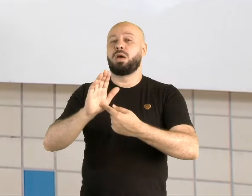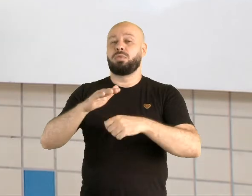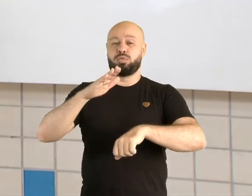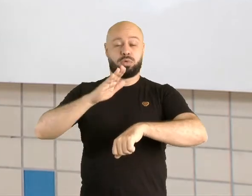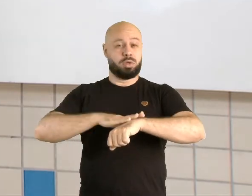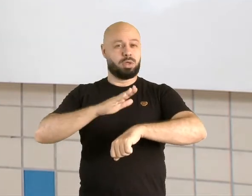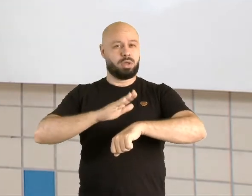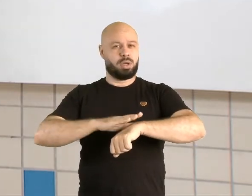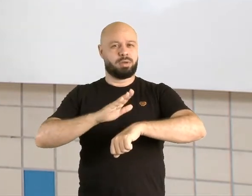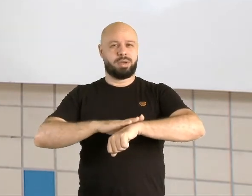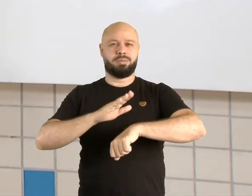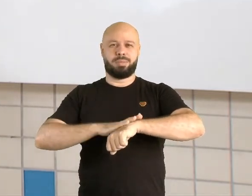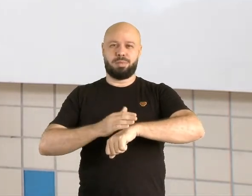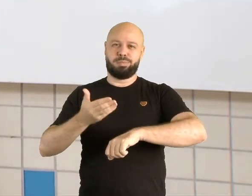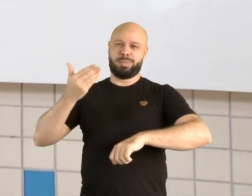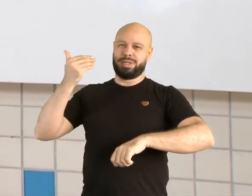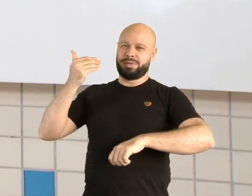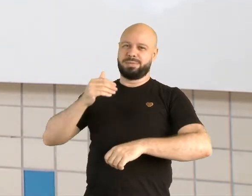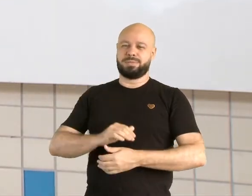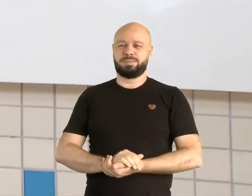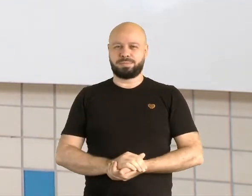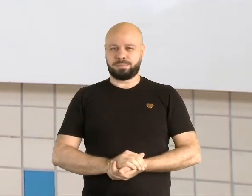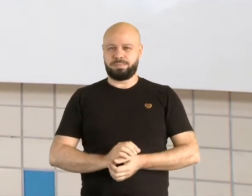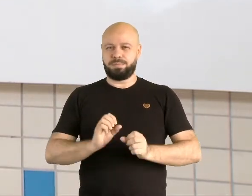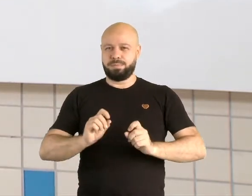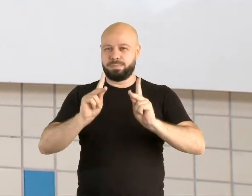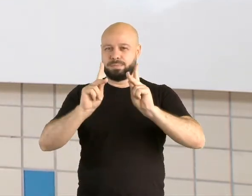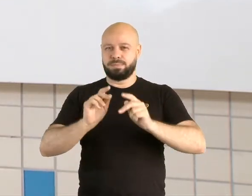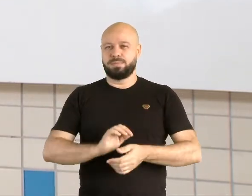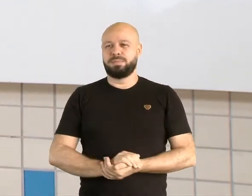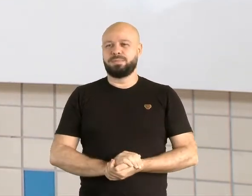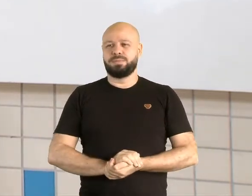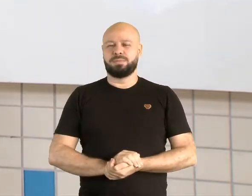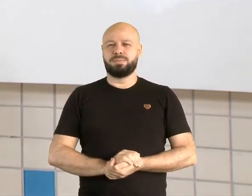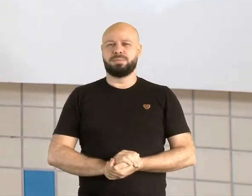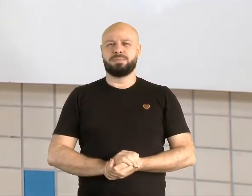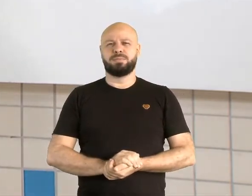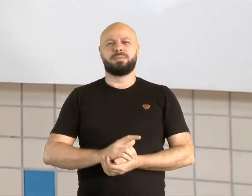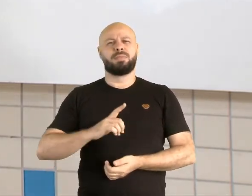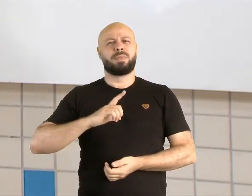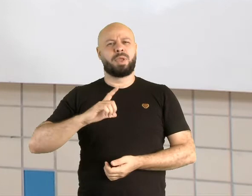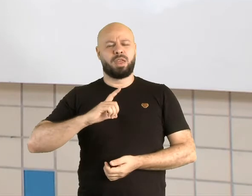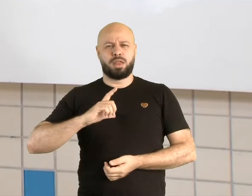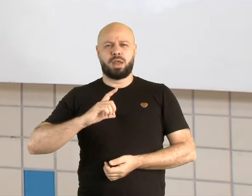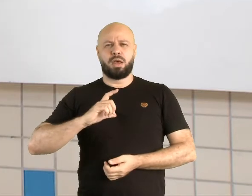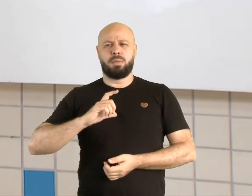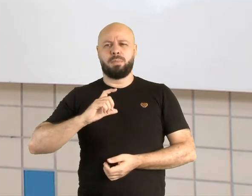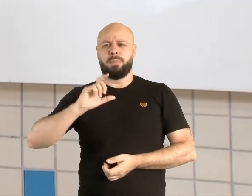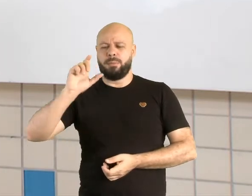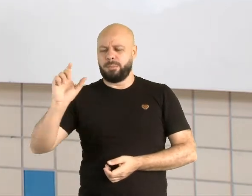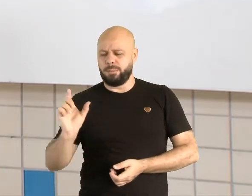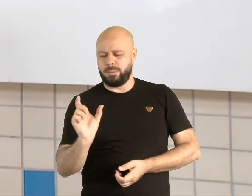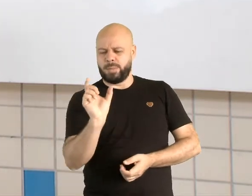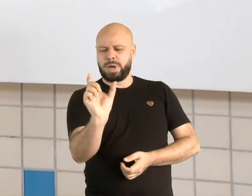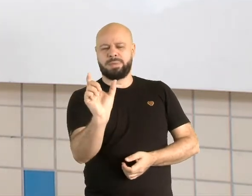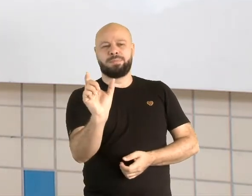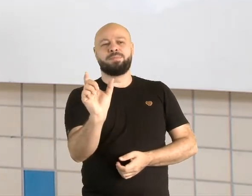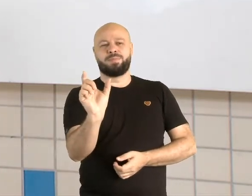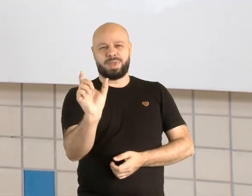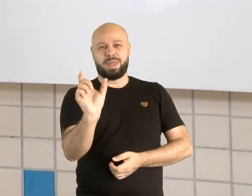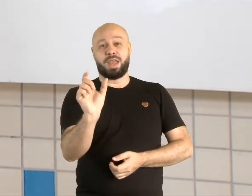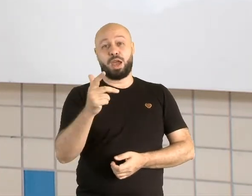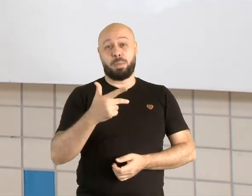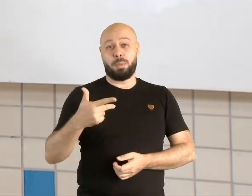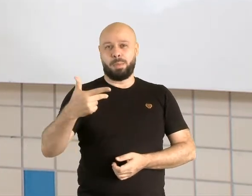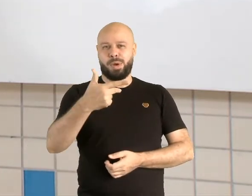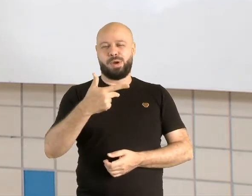Um tempo passado, ok? Então, nós temos aí esse acréscimo desses